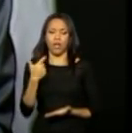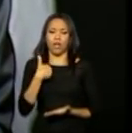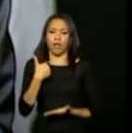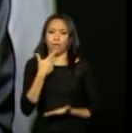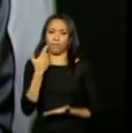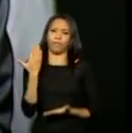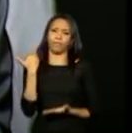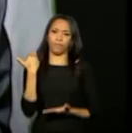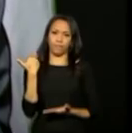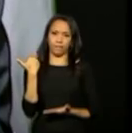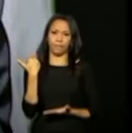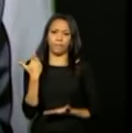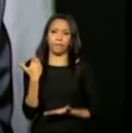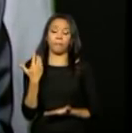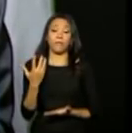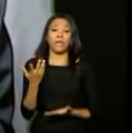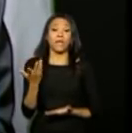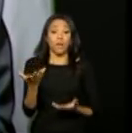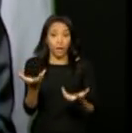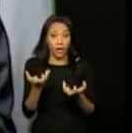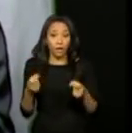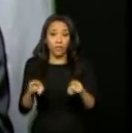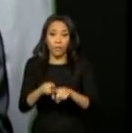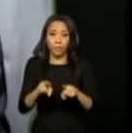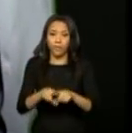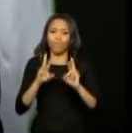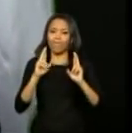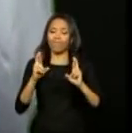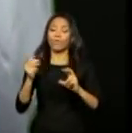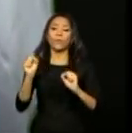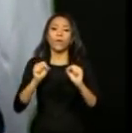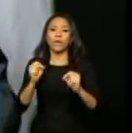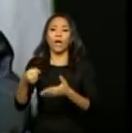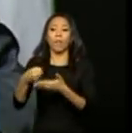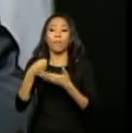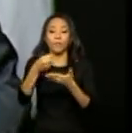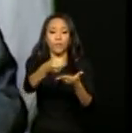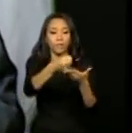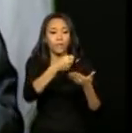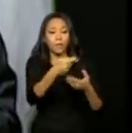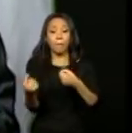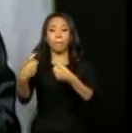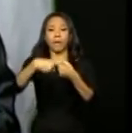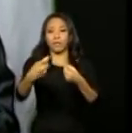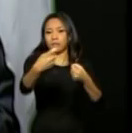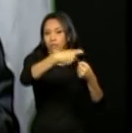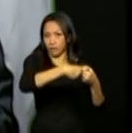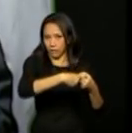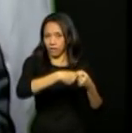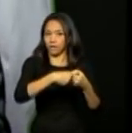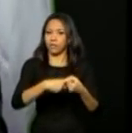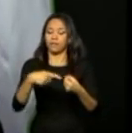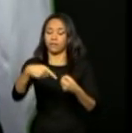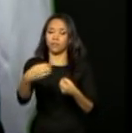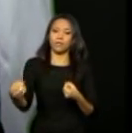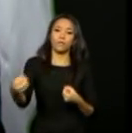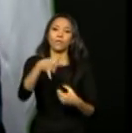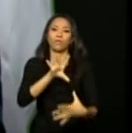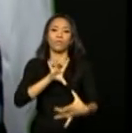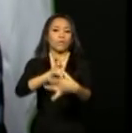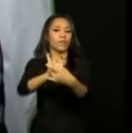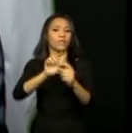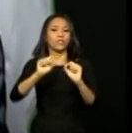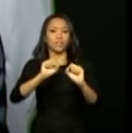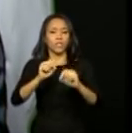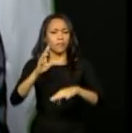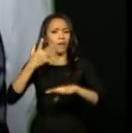gestão anterior. Quero agora poder contar com o apoio e parceria desse universo renovador na construção